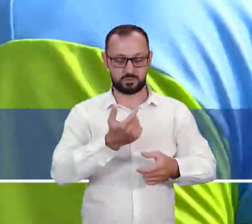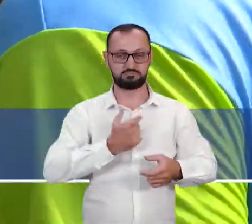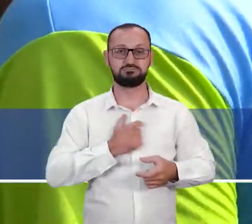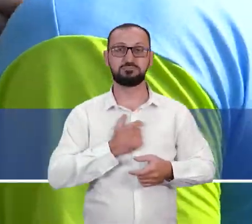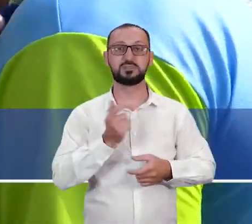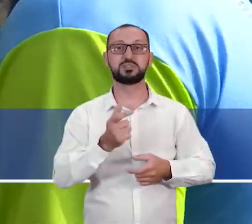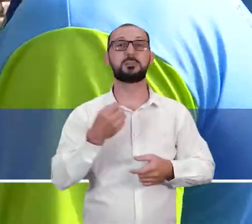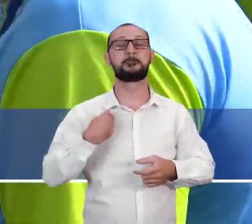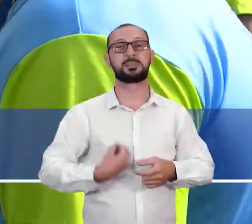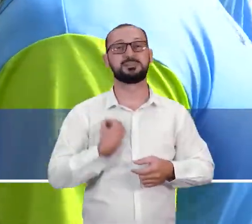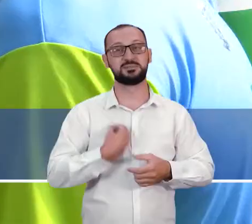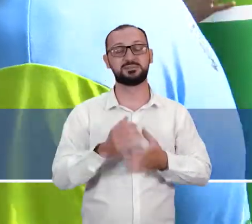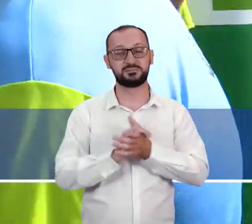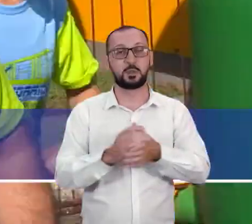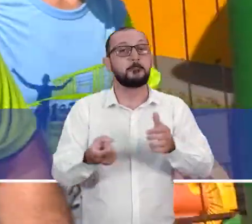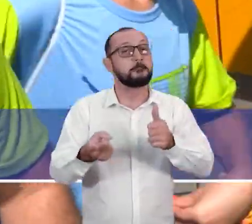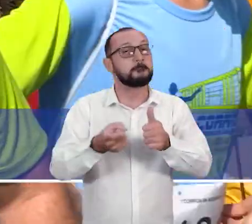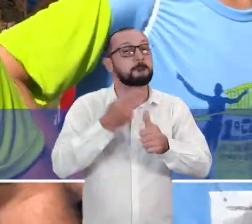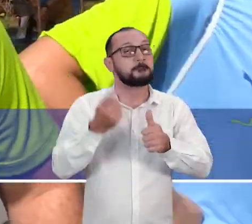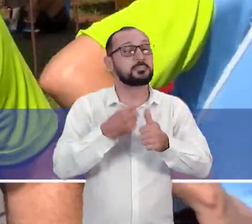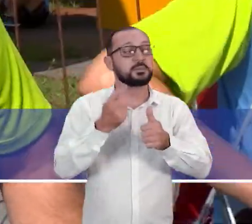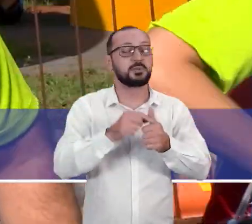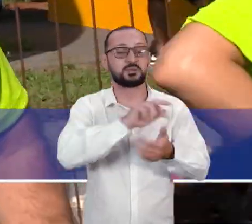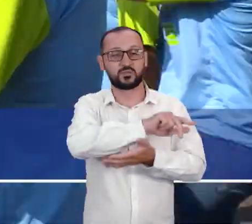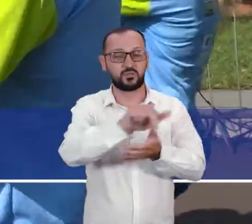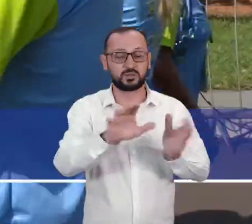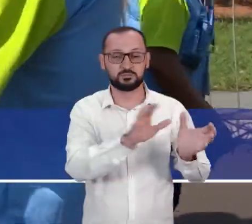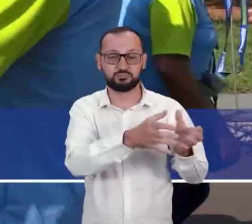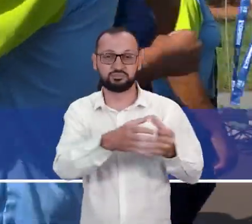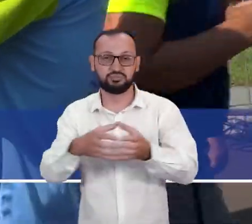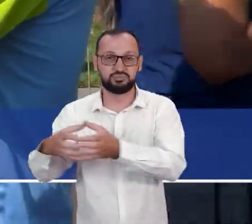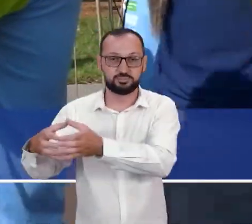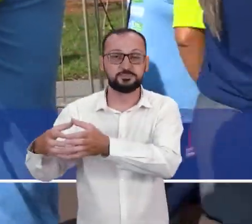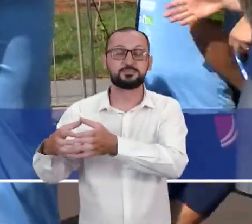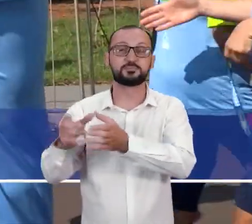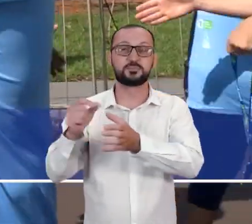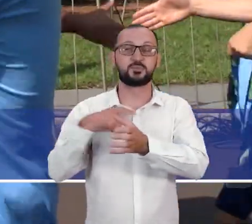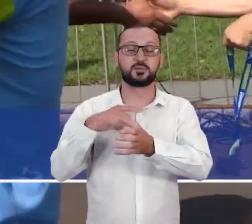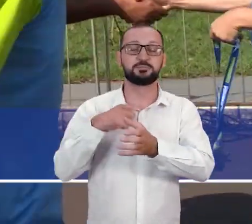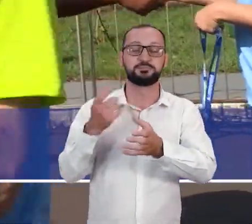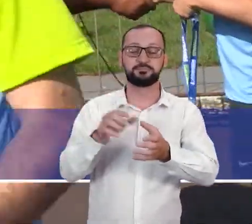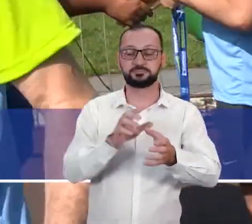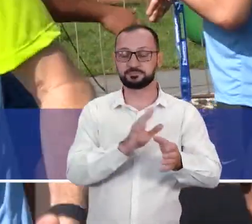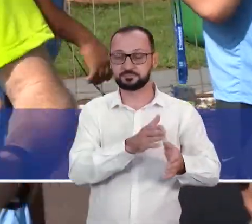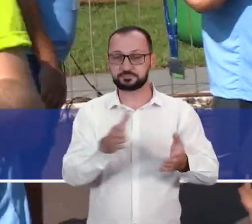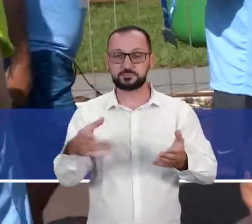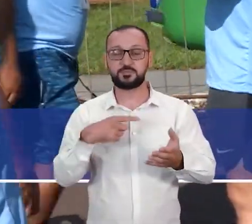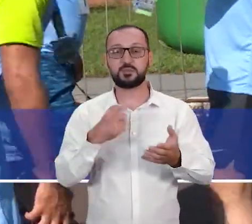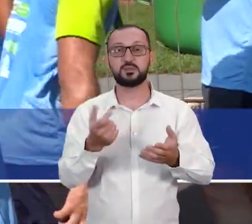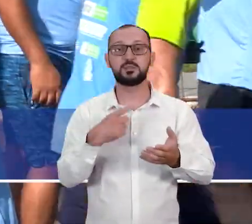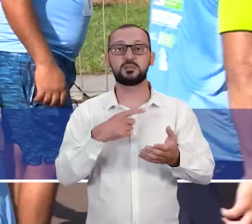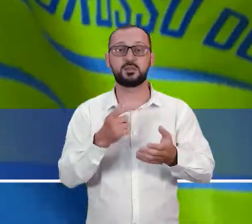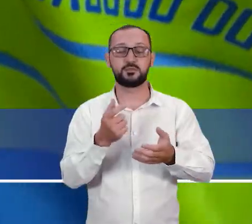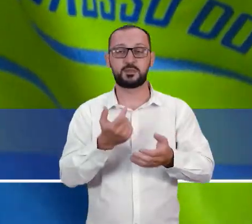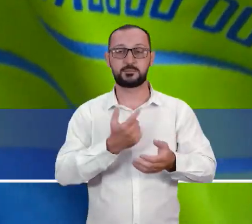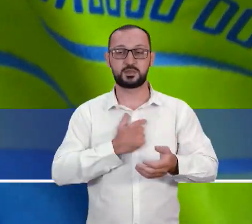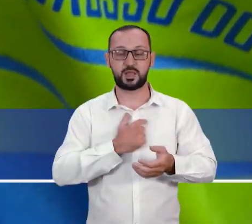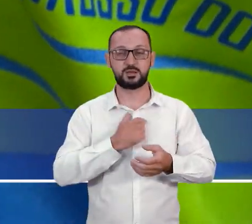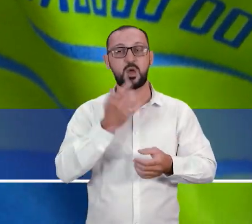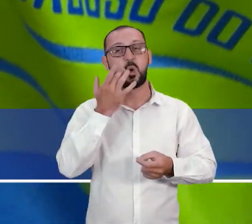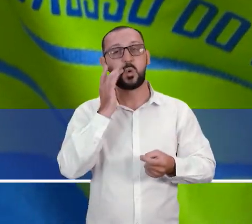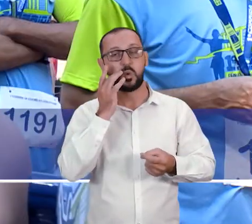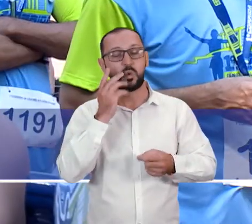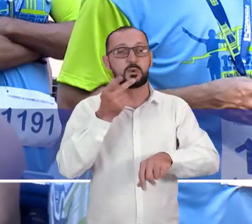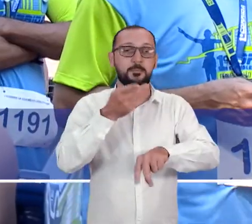ao menos uma medalha de participação. Os primeiros colocados entre as várias categorias propostas pela Assembleia Legislativa receberam